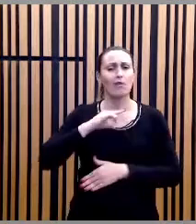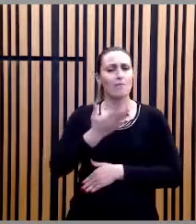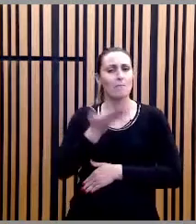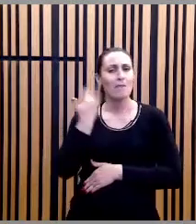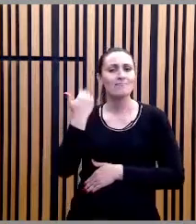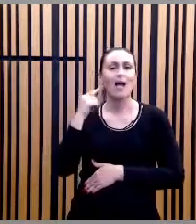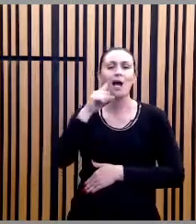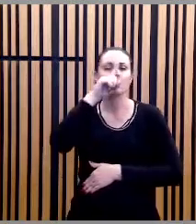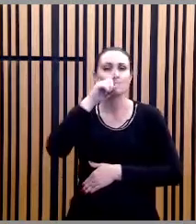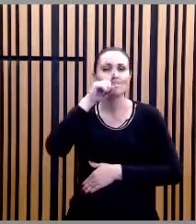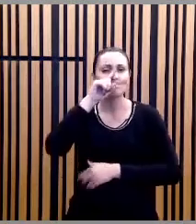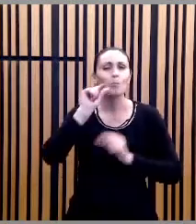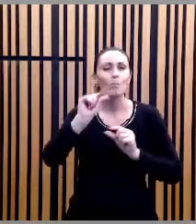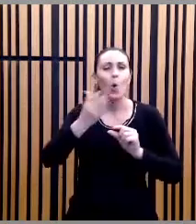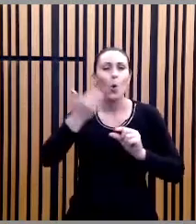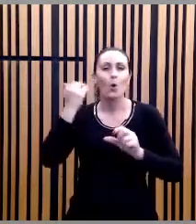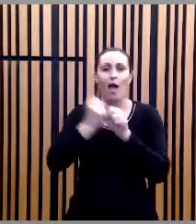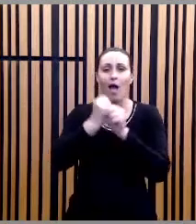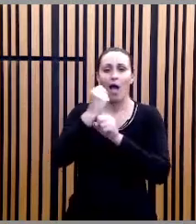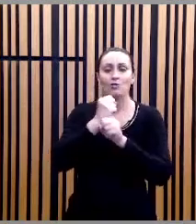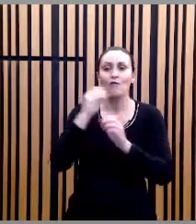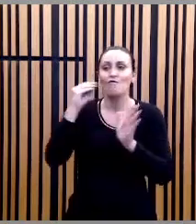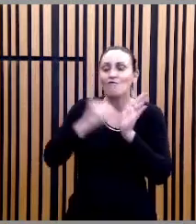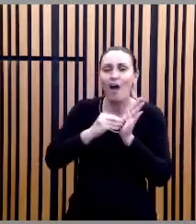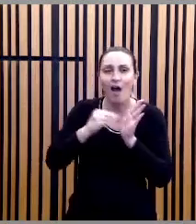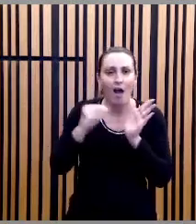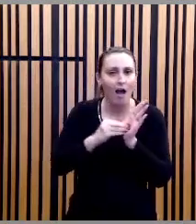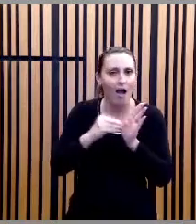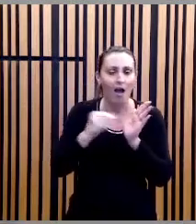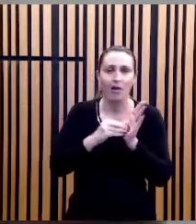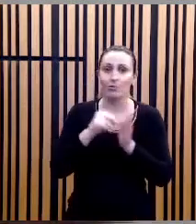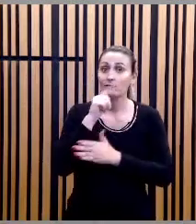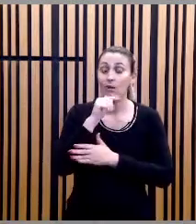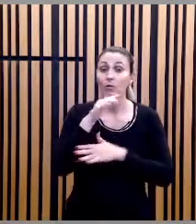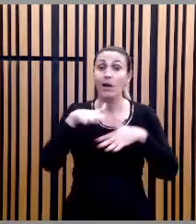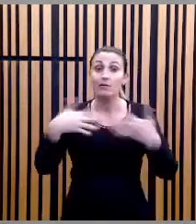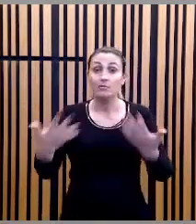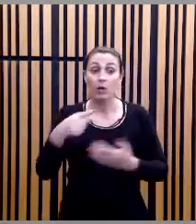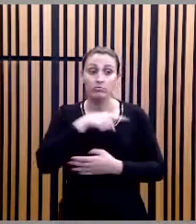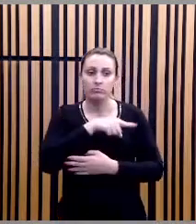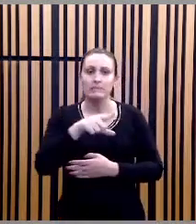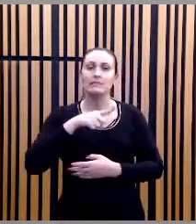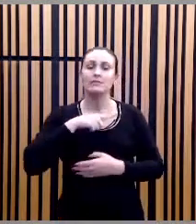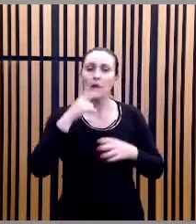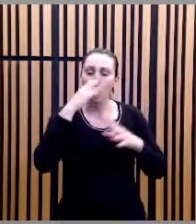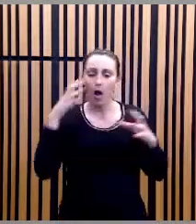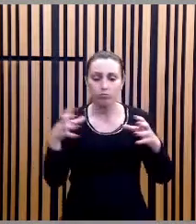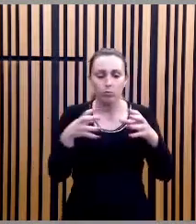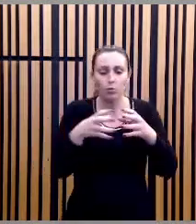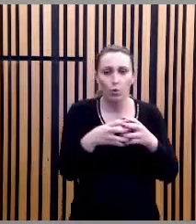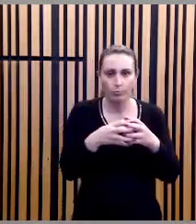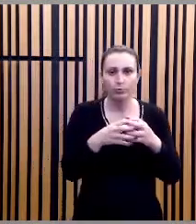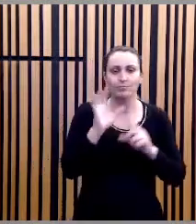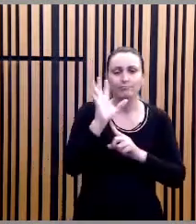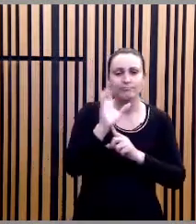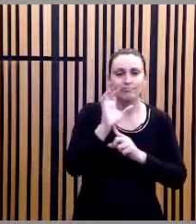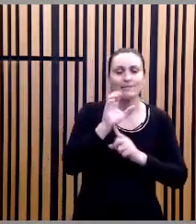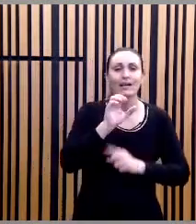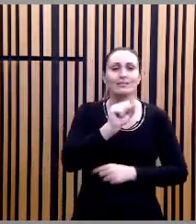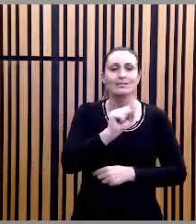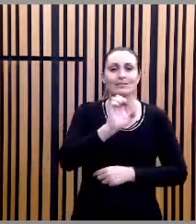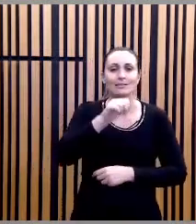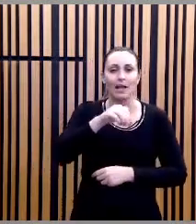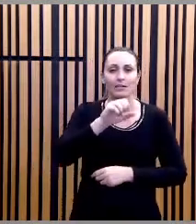hídrica muito grande há uns anos atrás. E eles conseguem, então, através desses sensores que eles desenvolveram, já